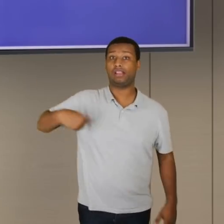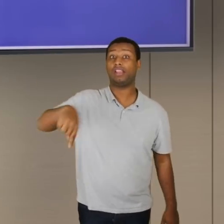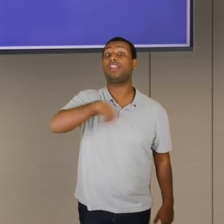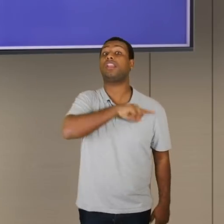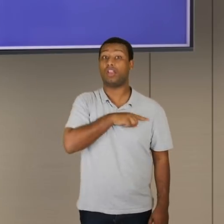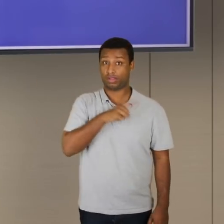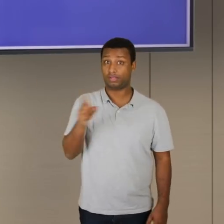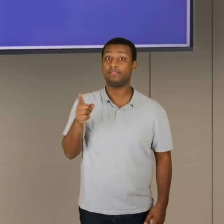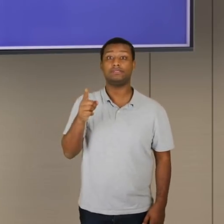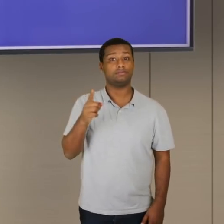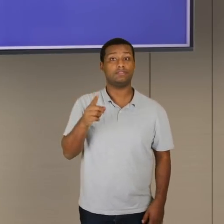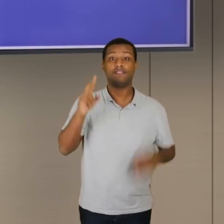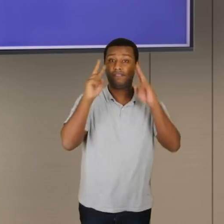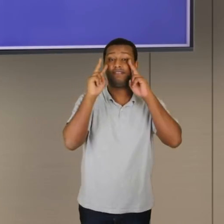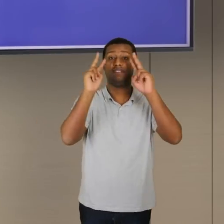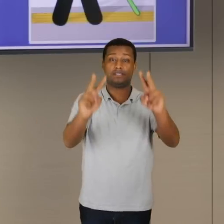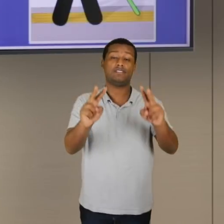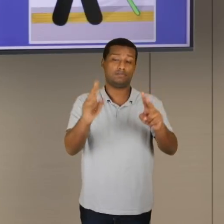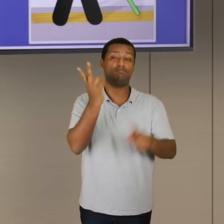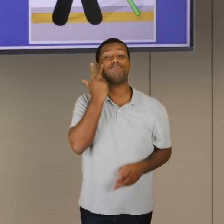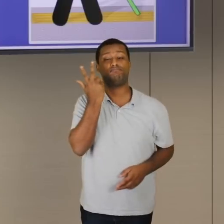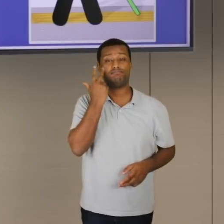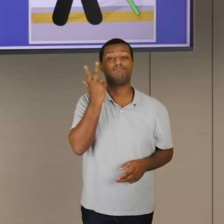naquele local onde ela está.